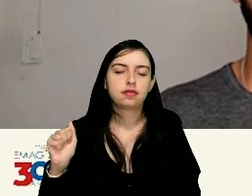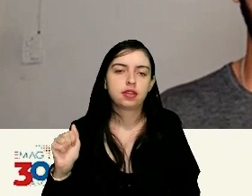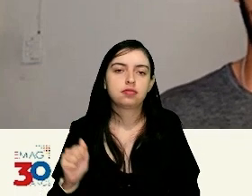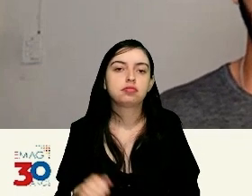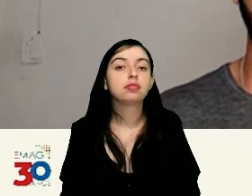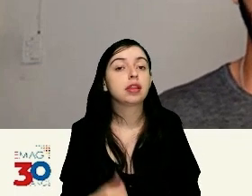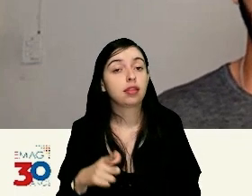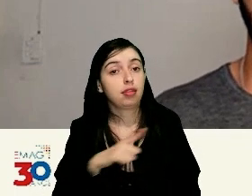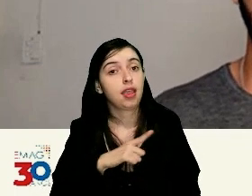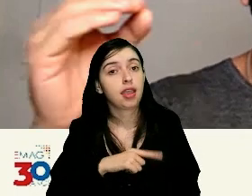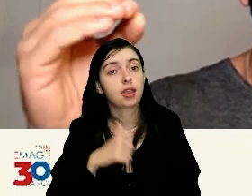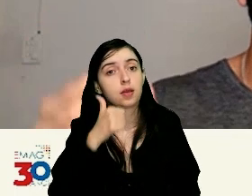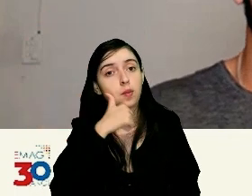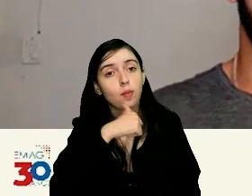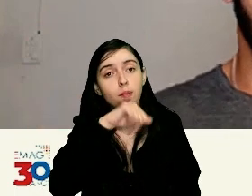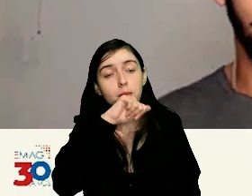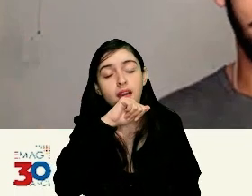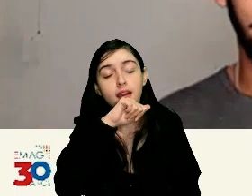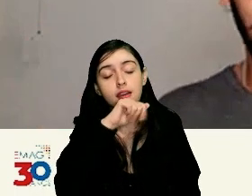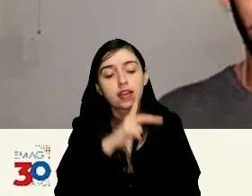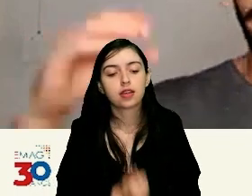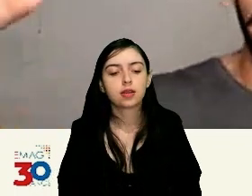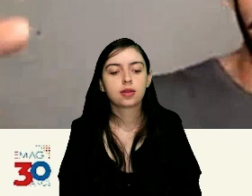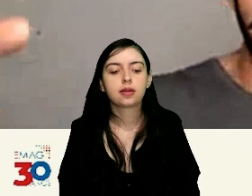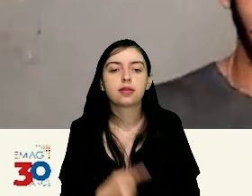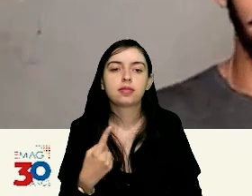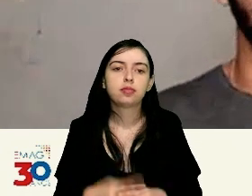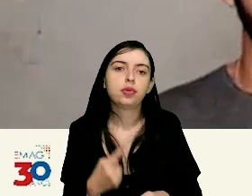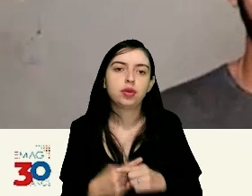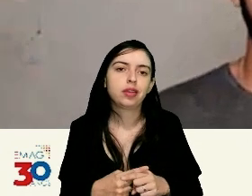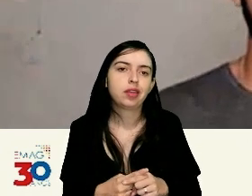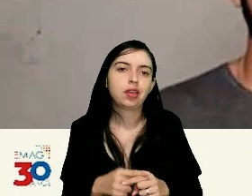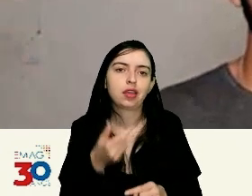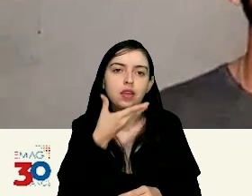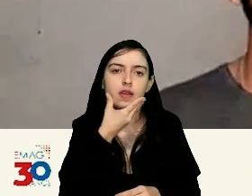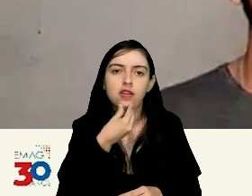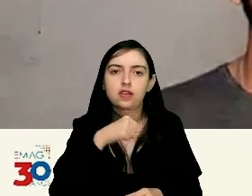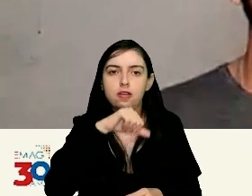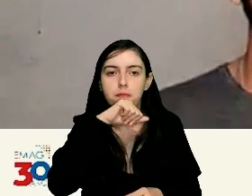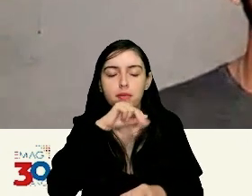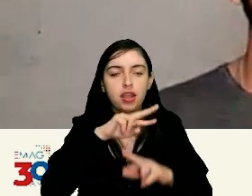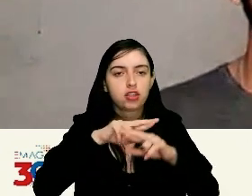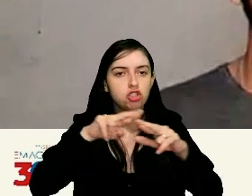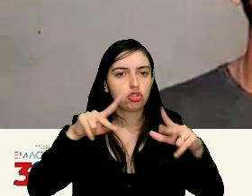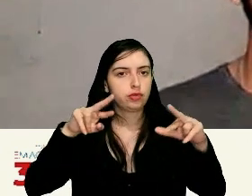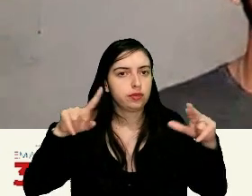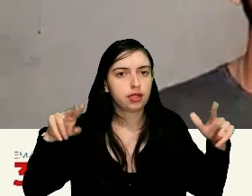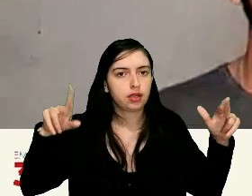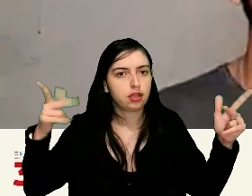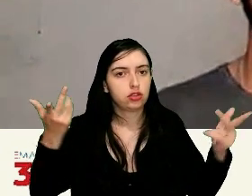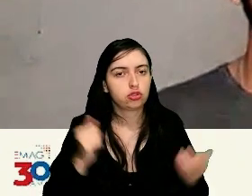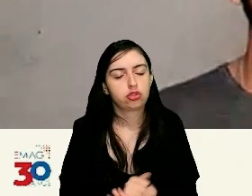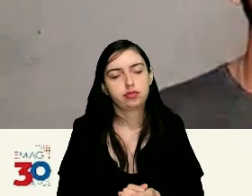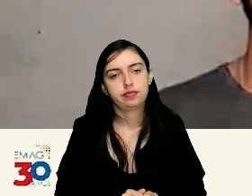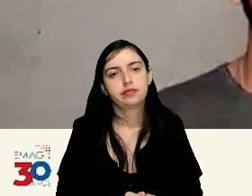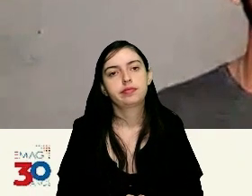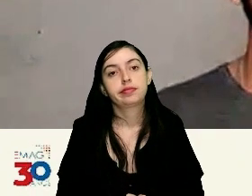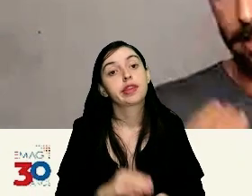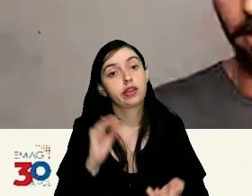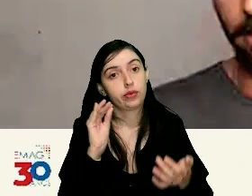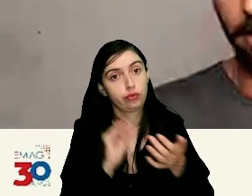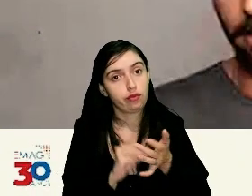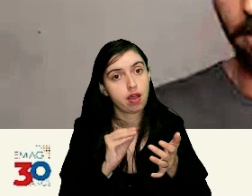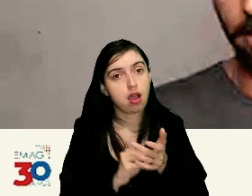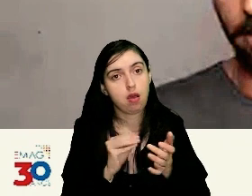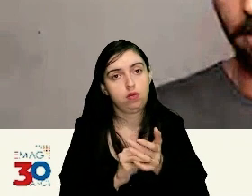E por que a gente tem que colocar pai ativo, pai consciente, paternidade integral? É porque está faltando. E se você que,